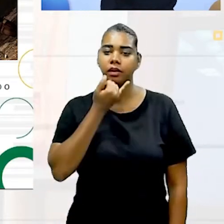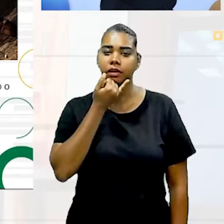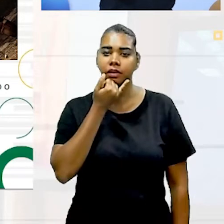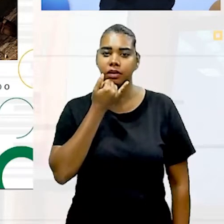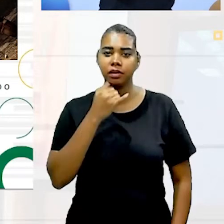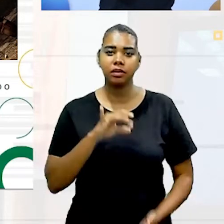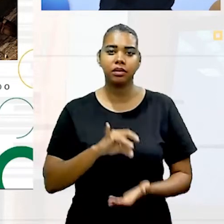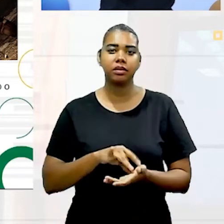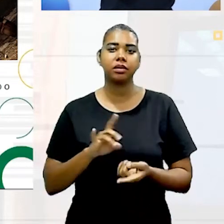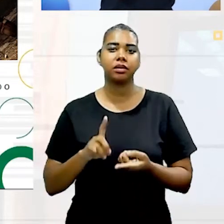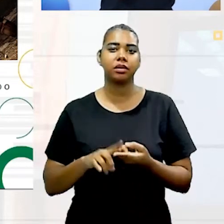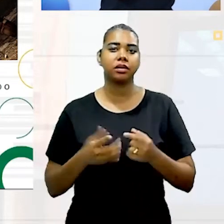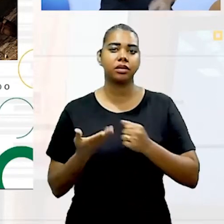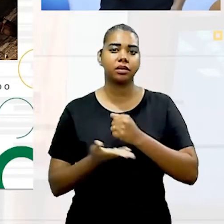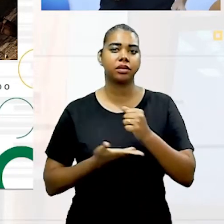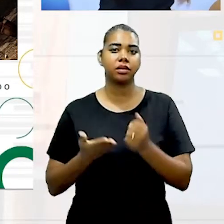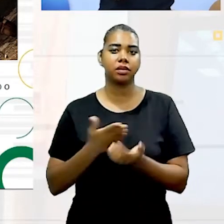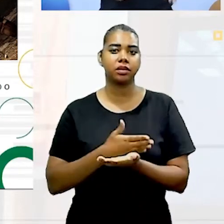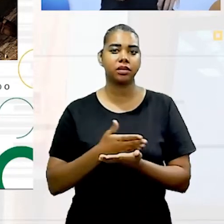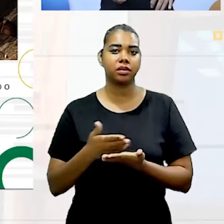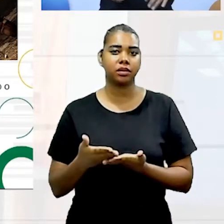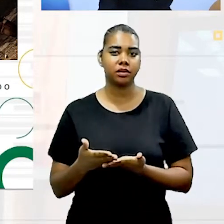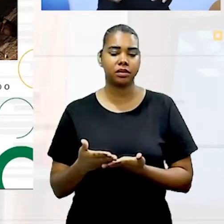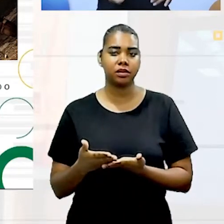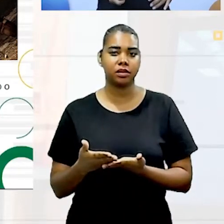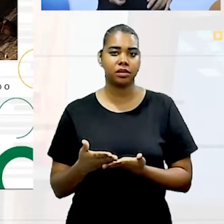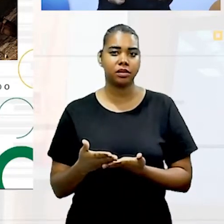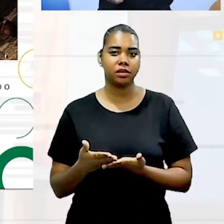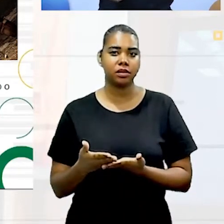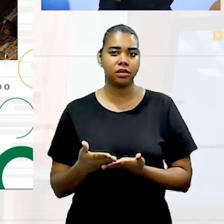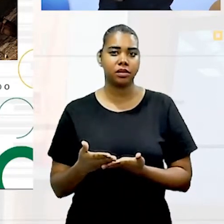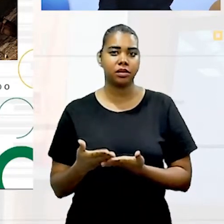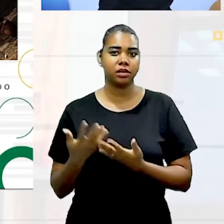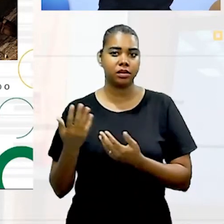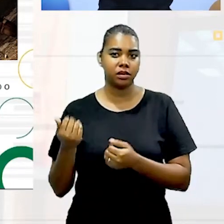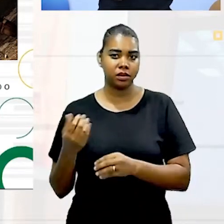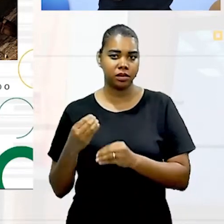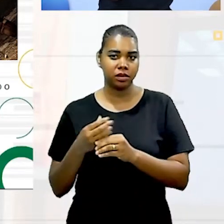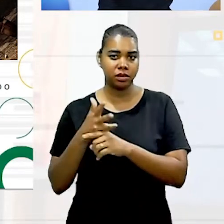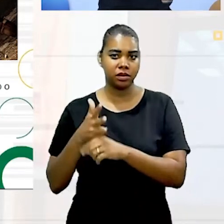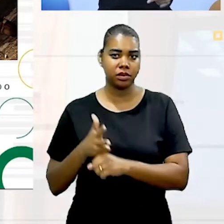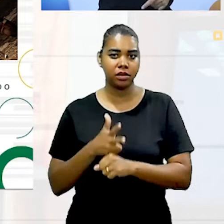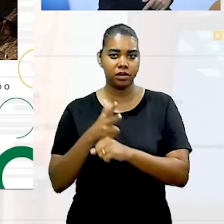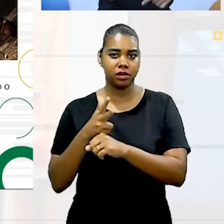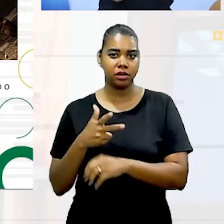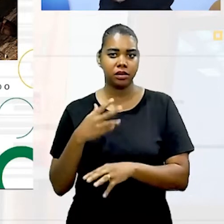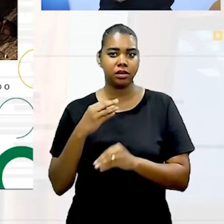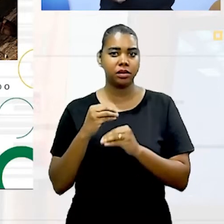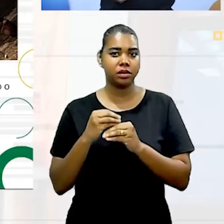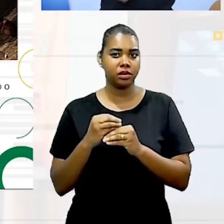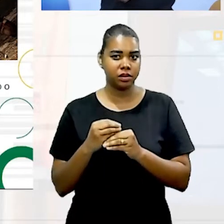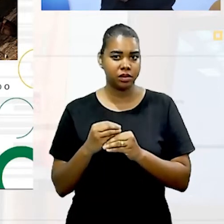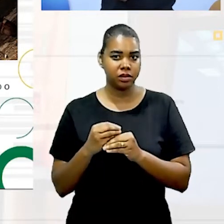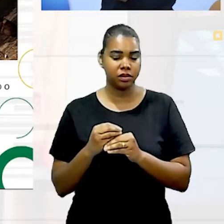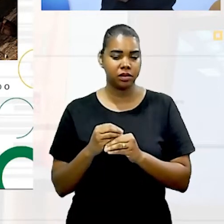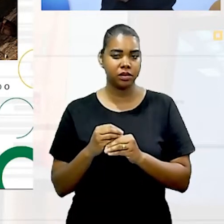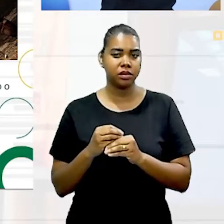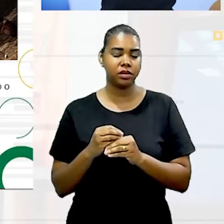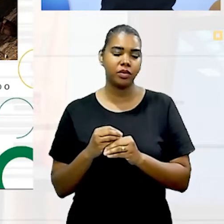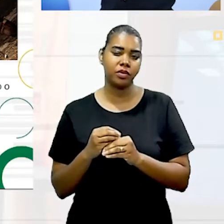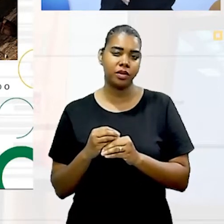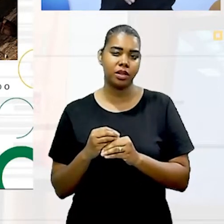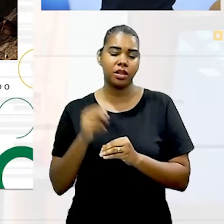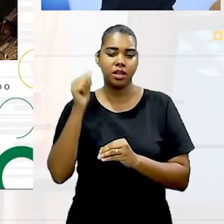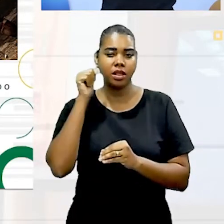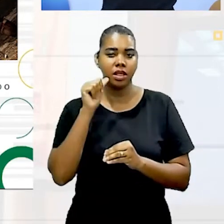A jornada basicamente começa quando o protagonista Ethan recebe um vídeo da ex-mulher dele, da